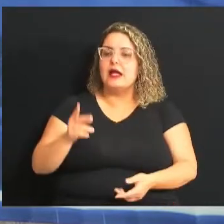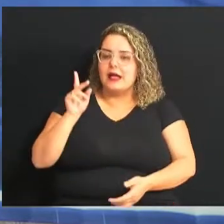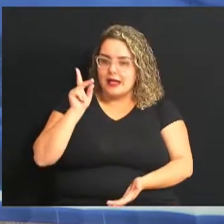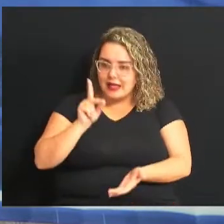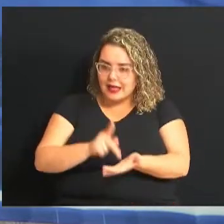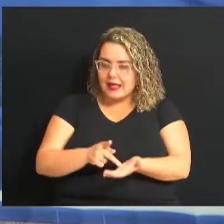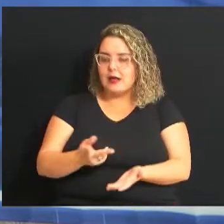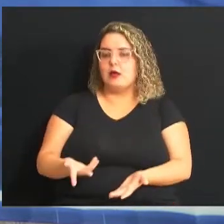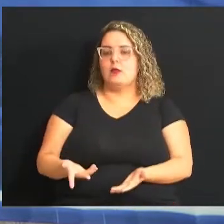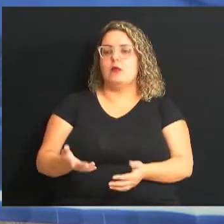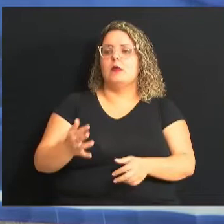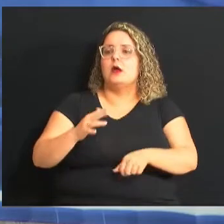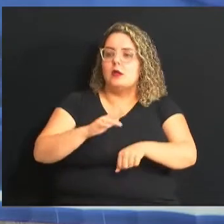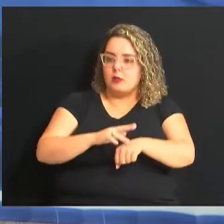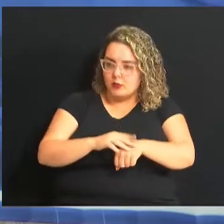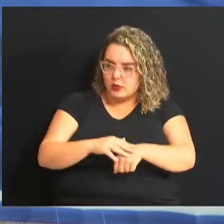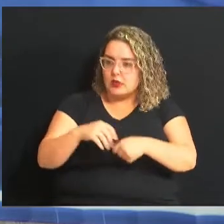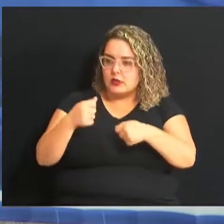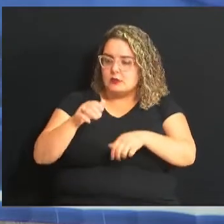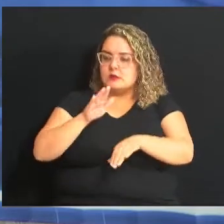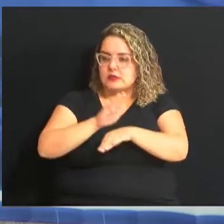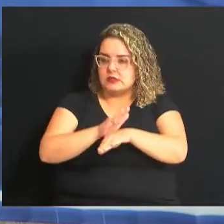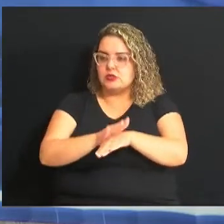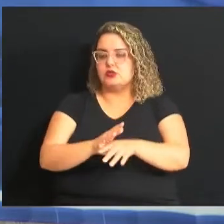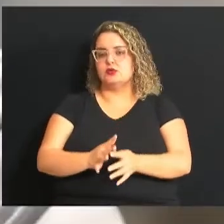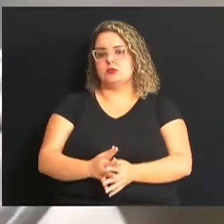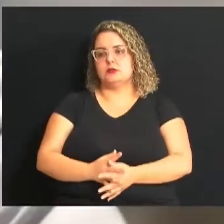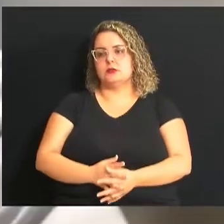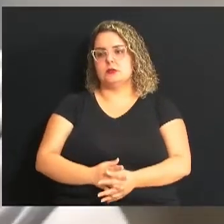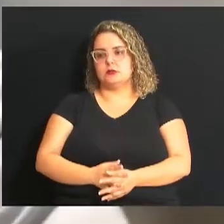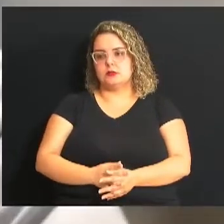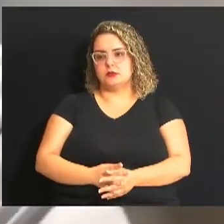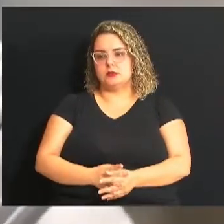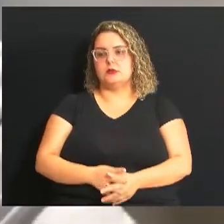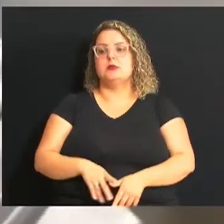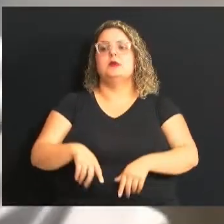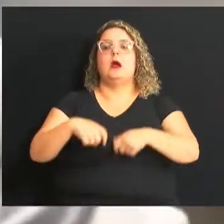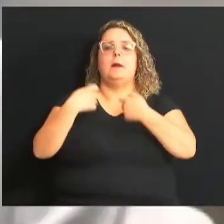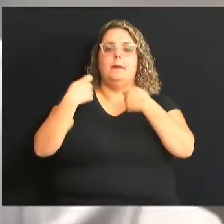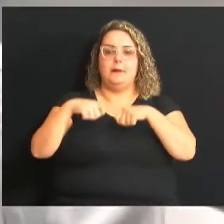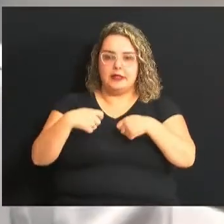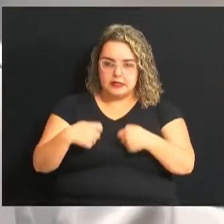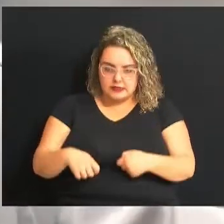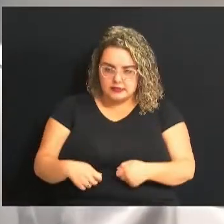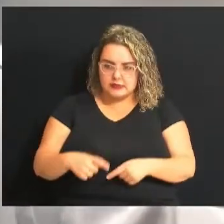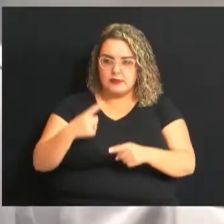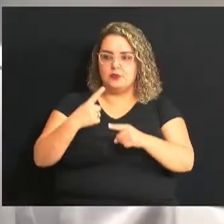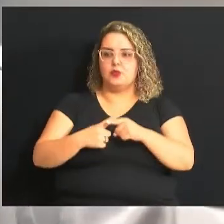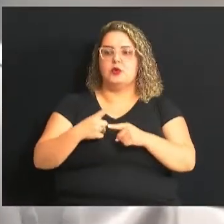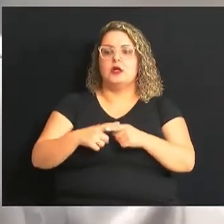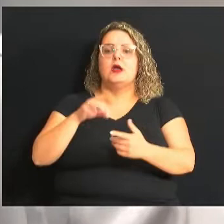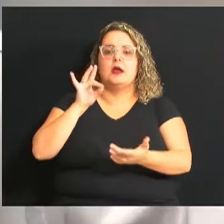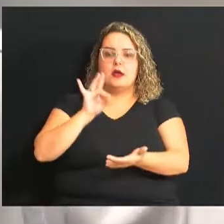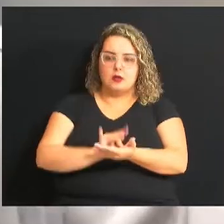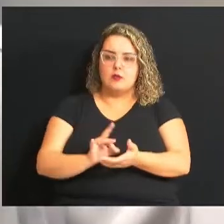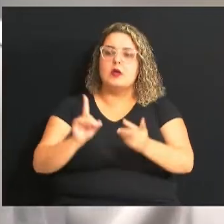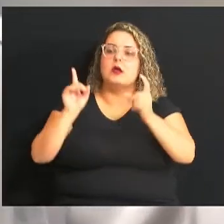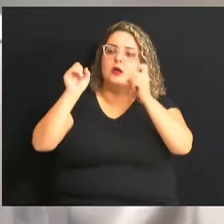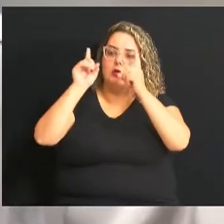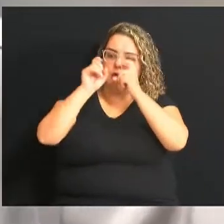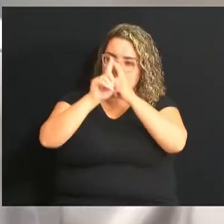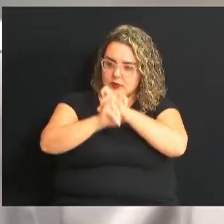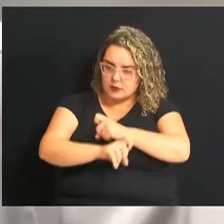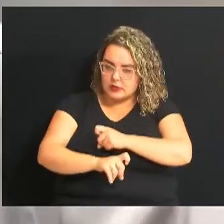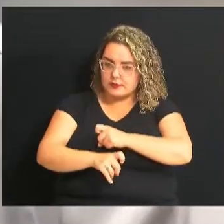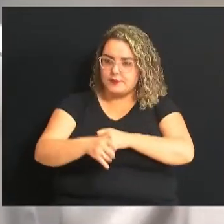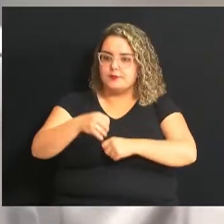uma doença e ela precisa de ajuda? Precisa, porque realmente é uma dificuldade muito grande. Se